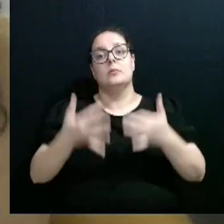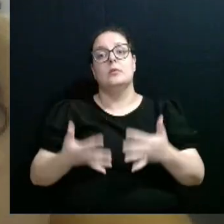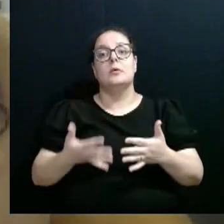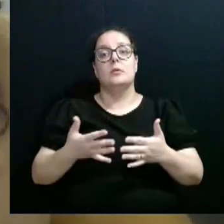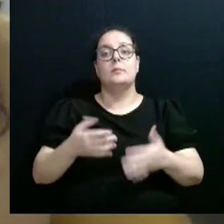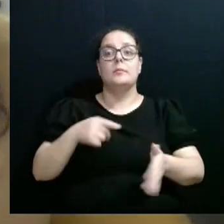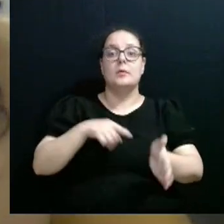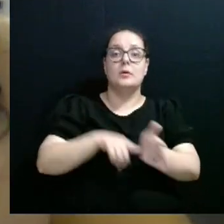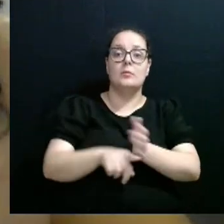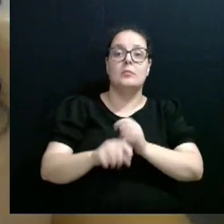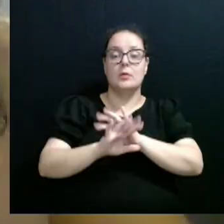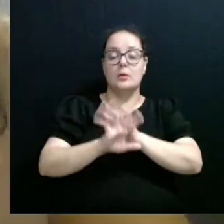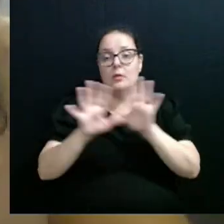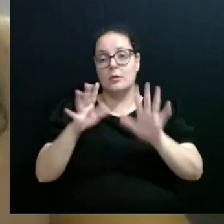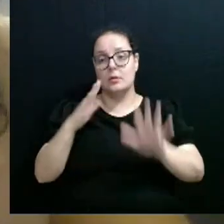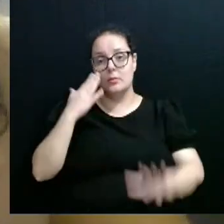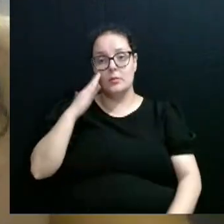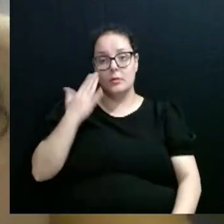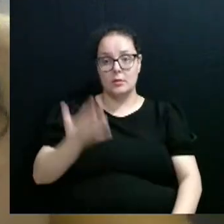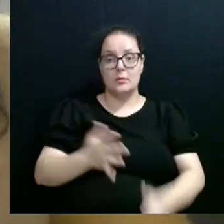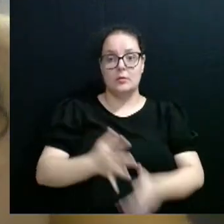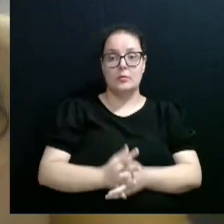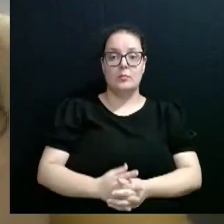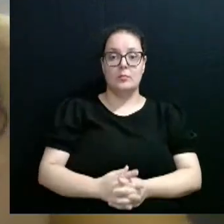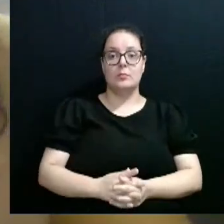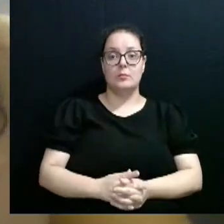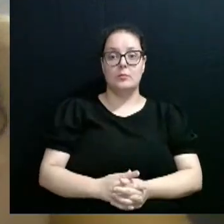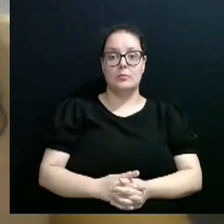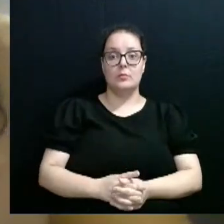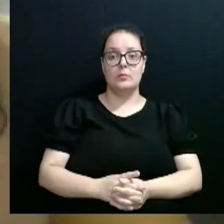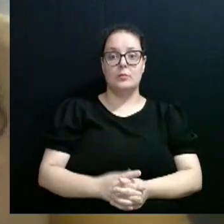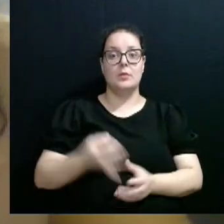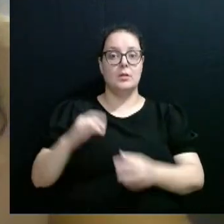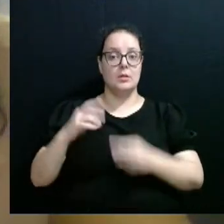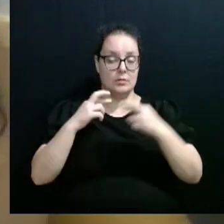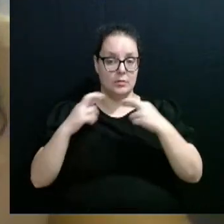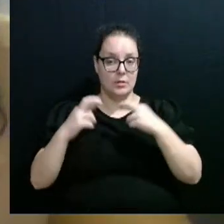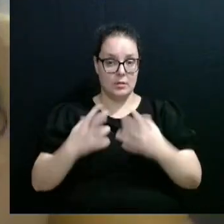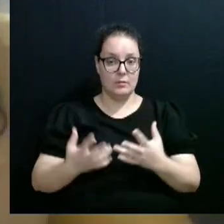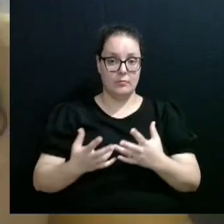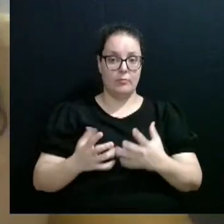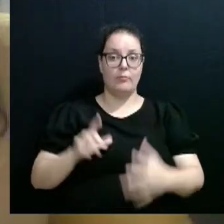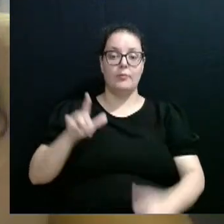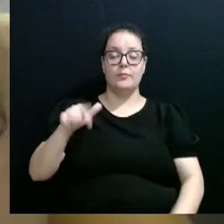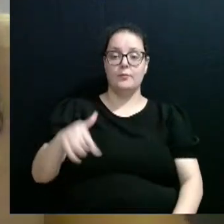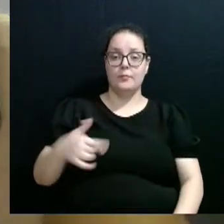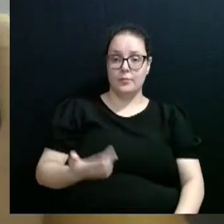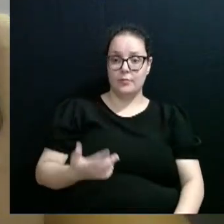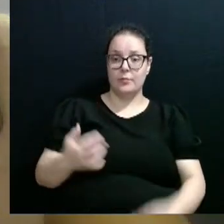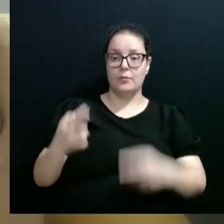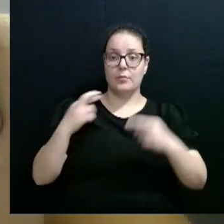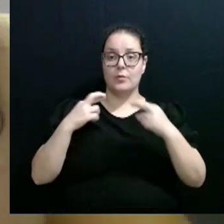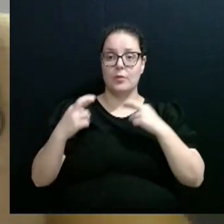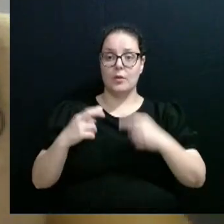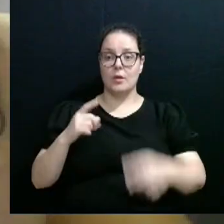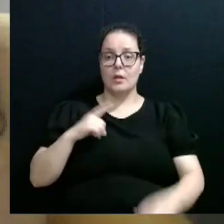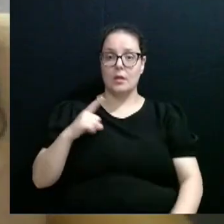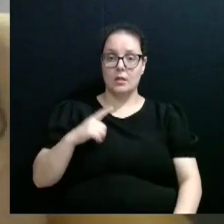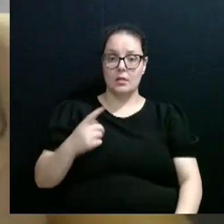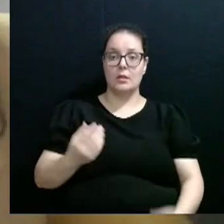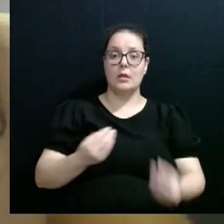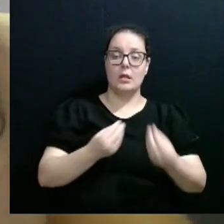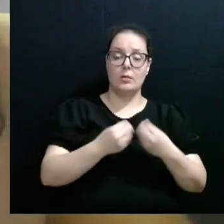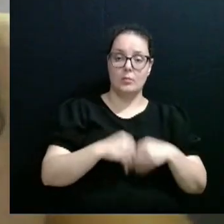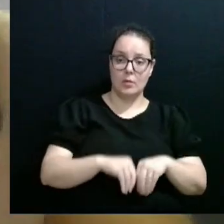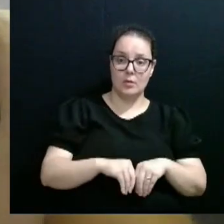entender a situação, né? Se for verificado, né, após essa análise, que houve prejuízo por parte do trabalhador,